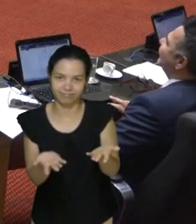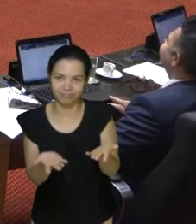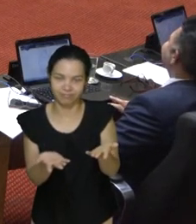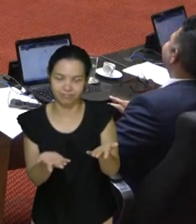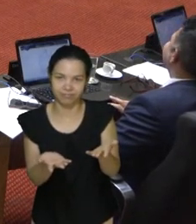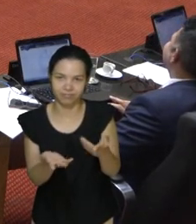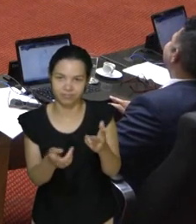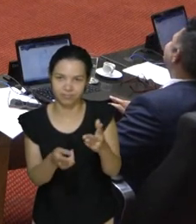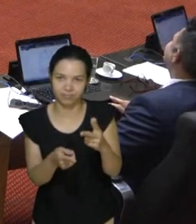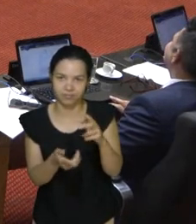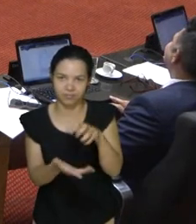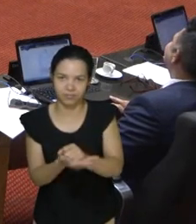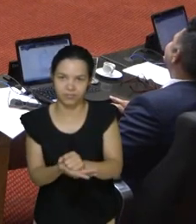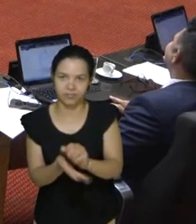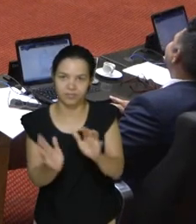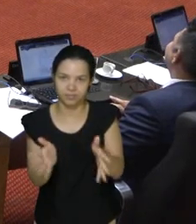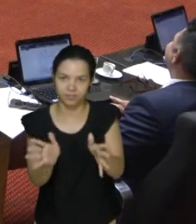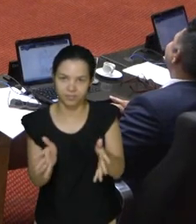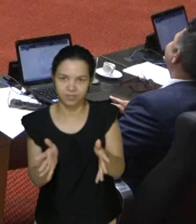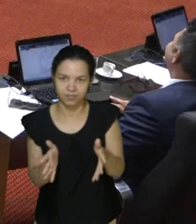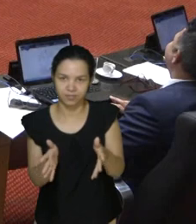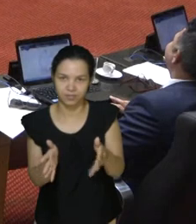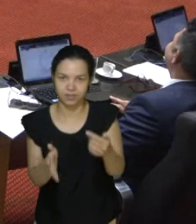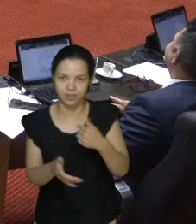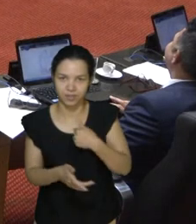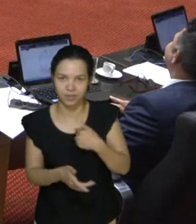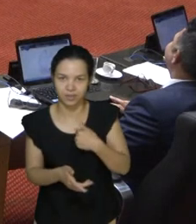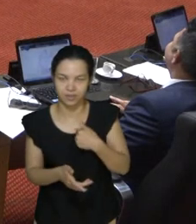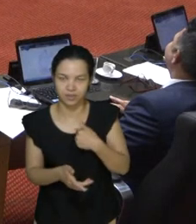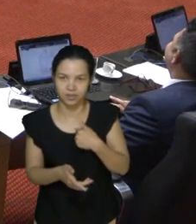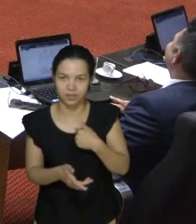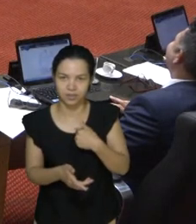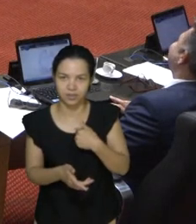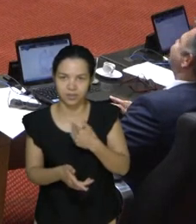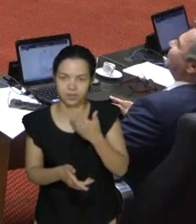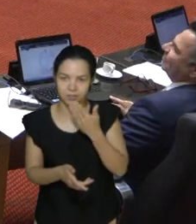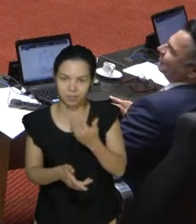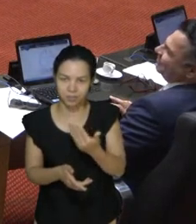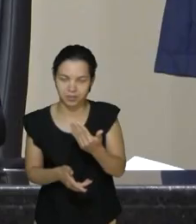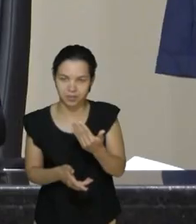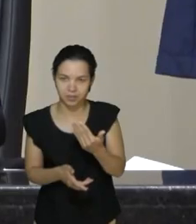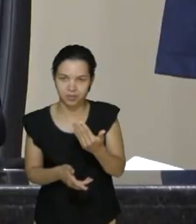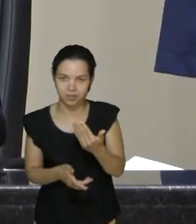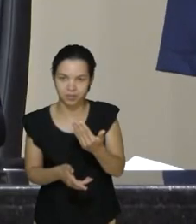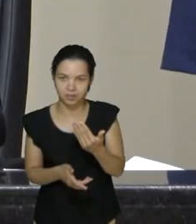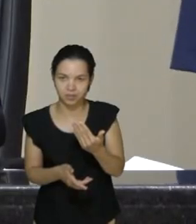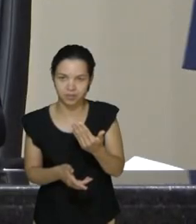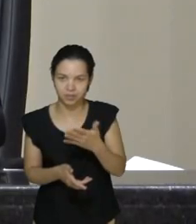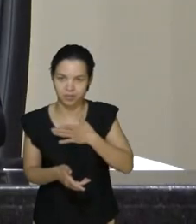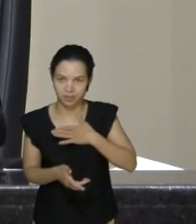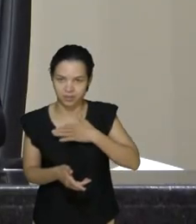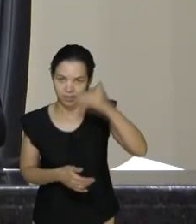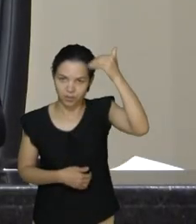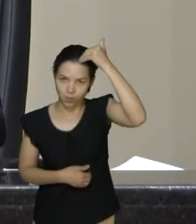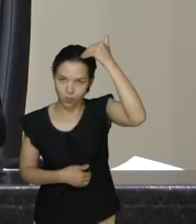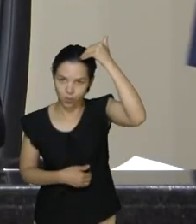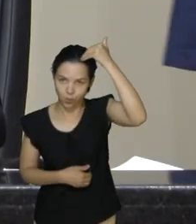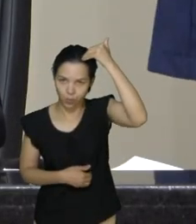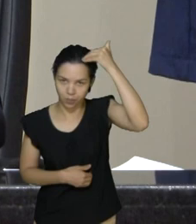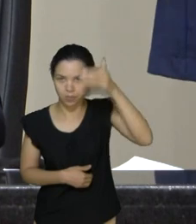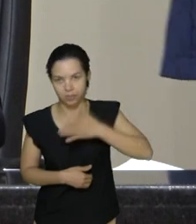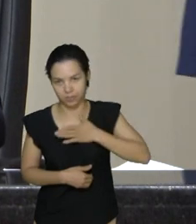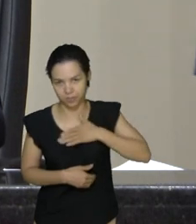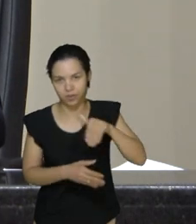Embora já esteja registrado, eu faço aqui a minha culpa e o meu voto é